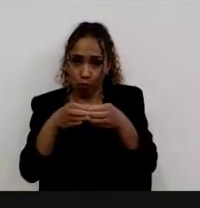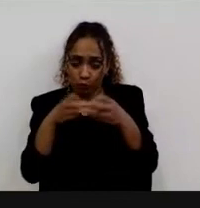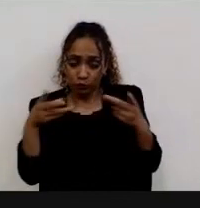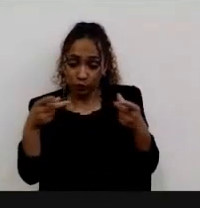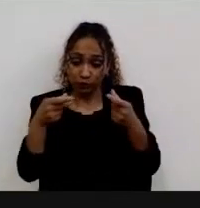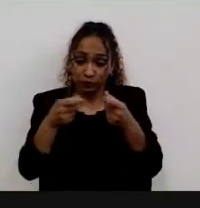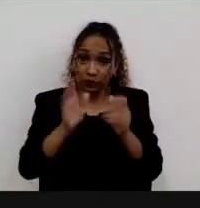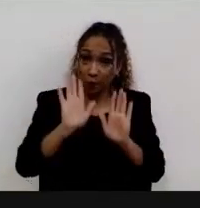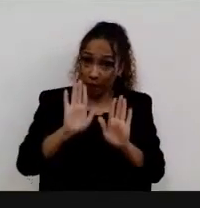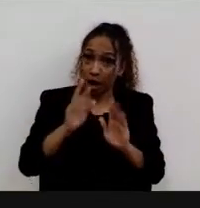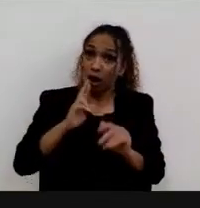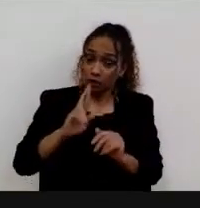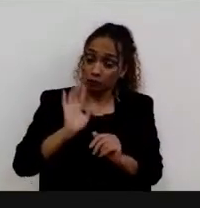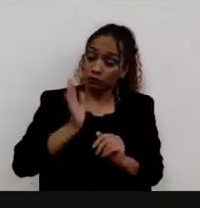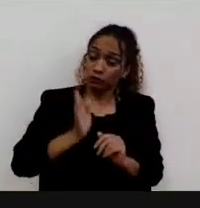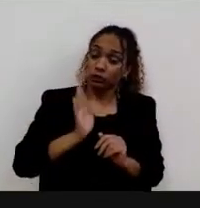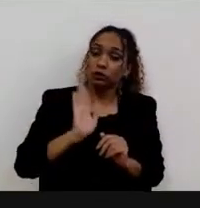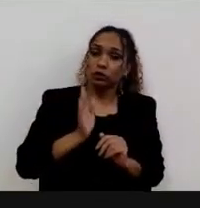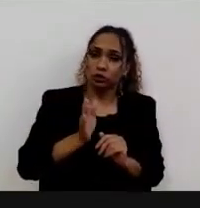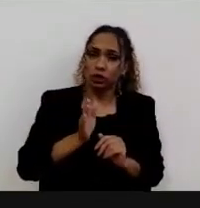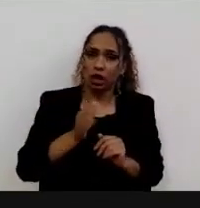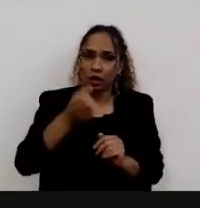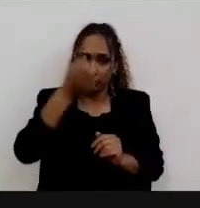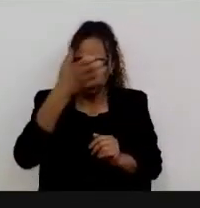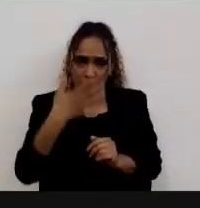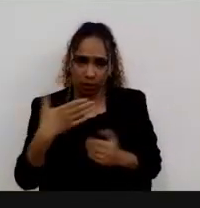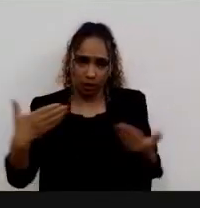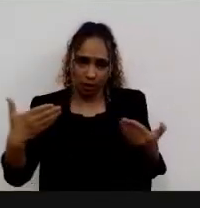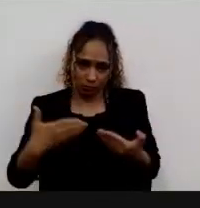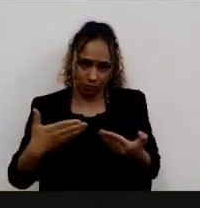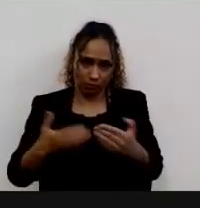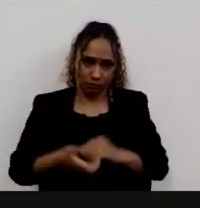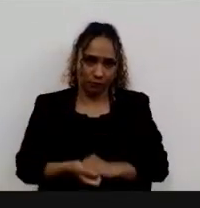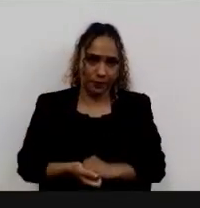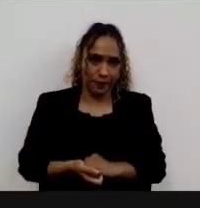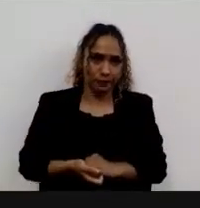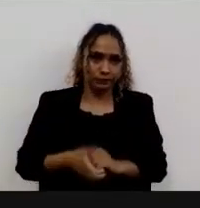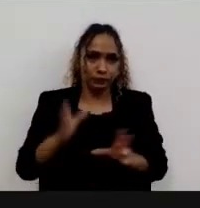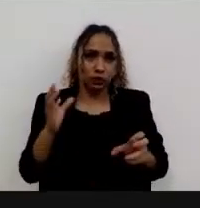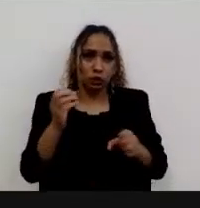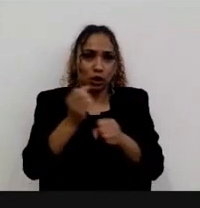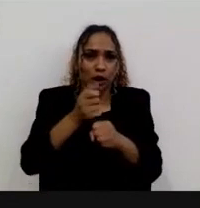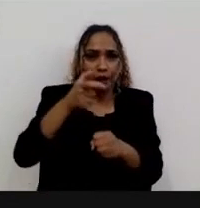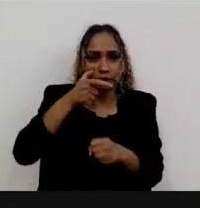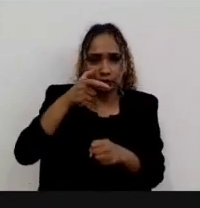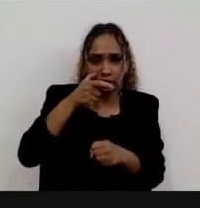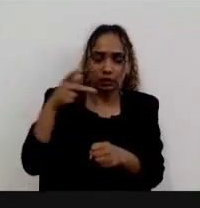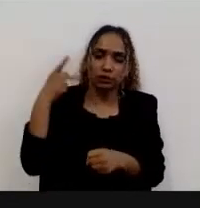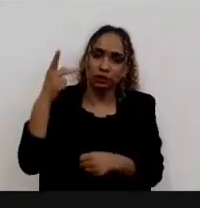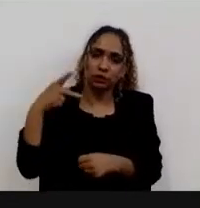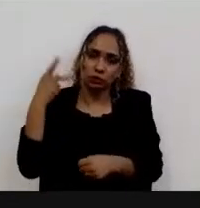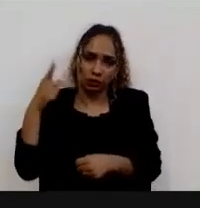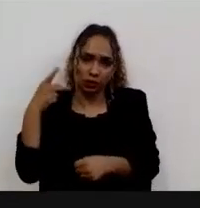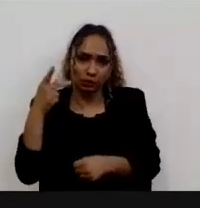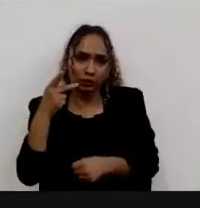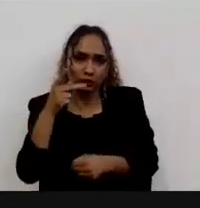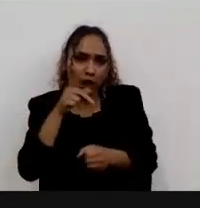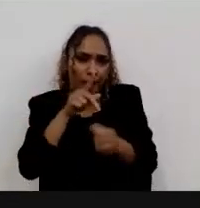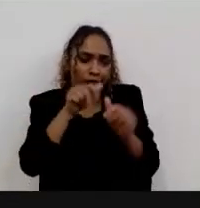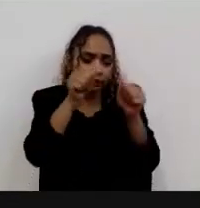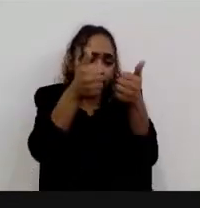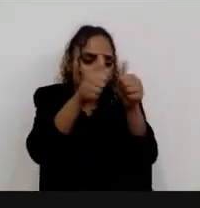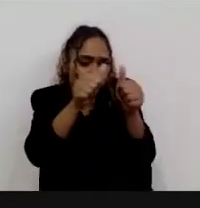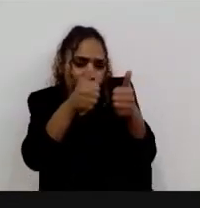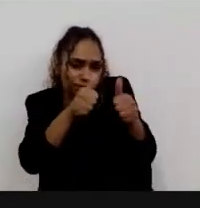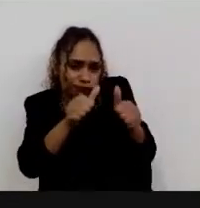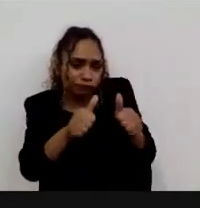já tem alguns resultados iniciais que eu vou falar aqui agora. Bom, para o cálculo do interesse do parlamentar, foram analisadas